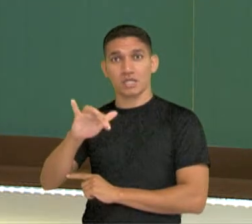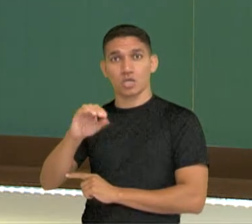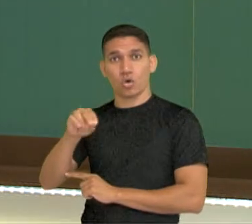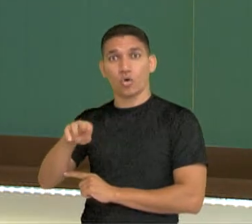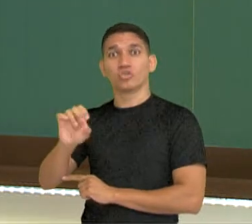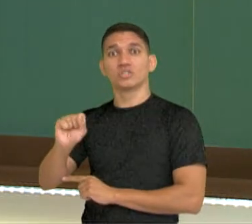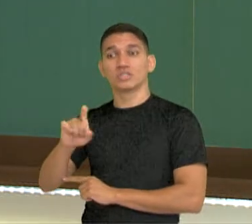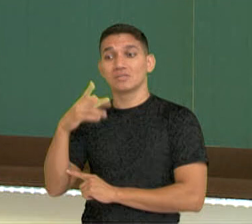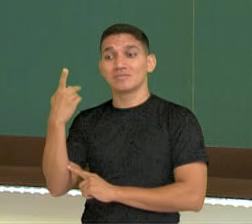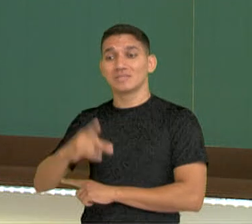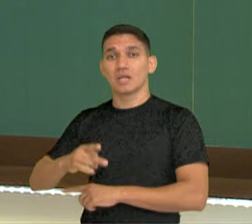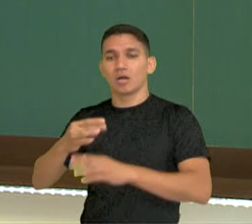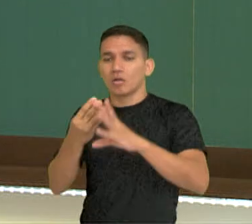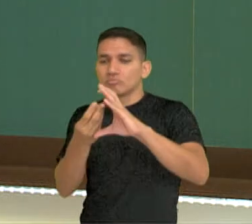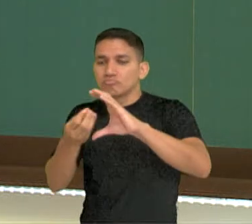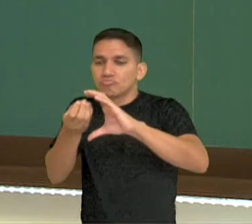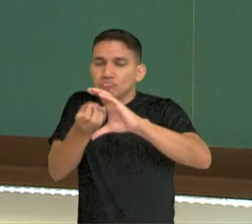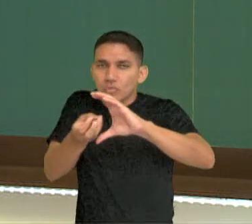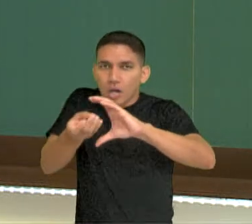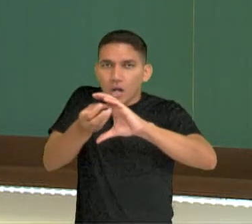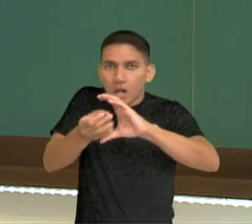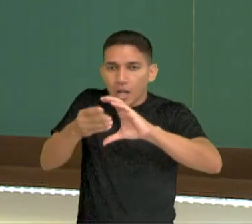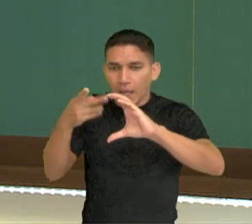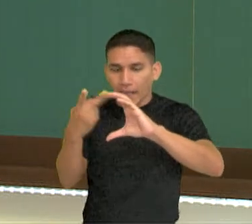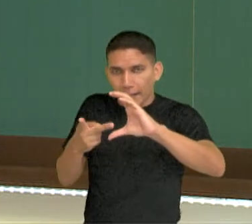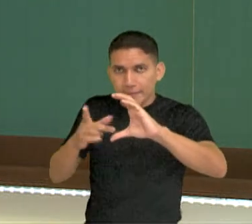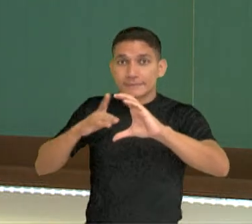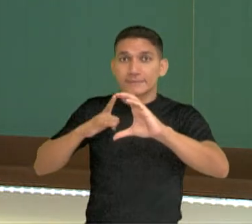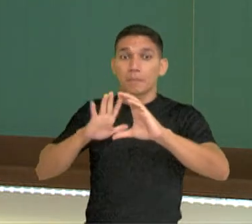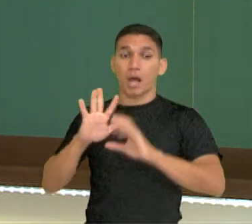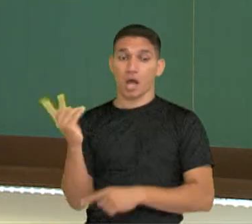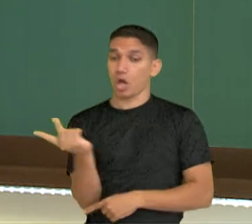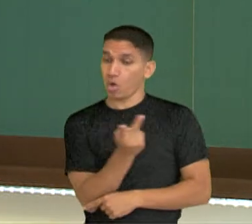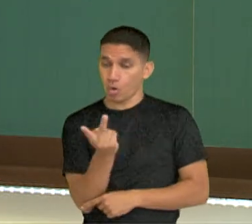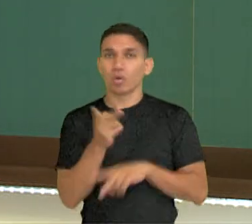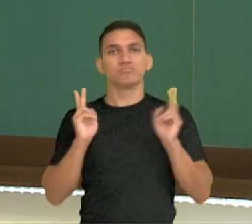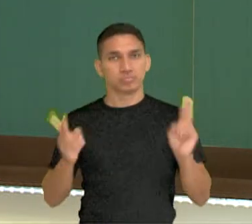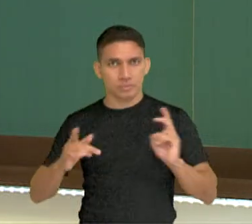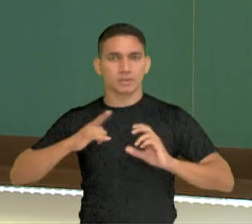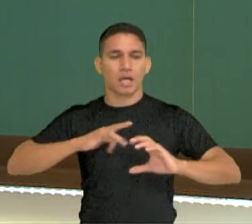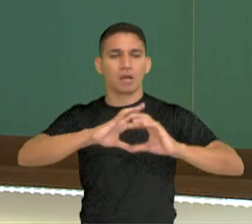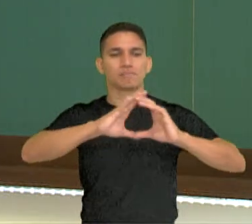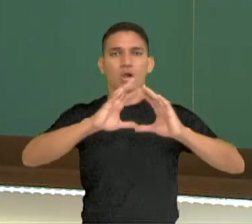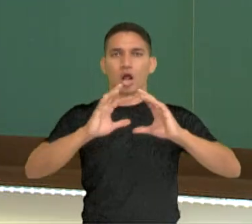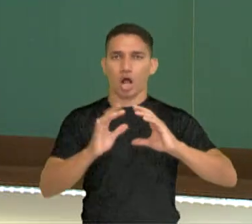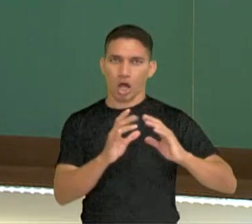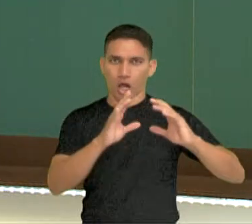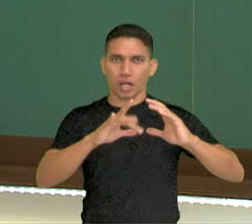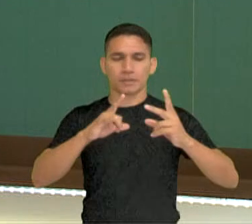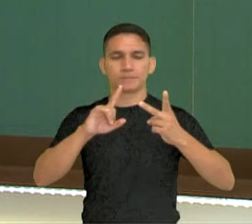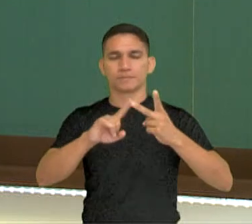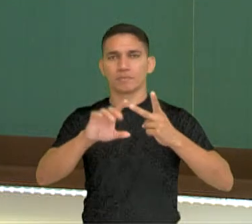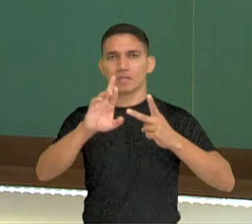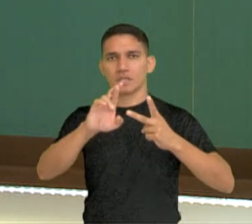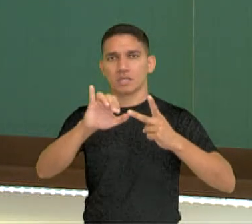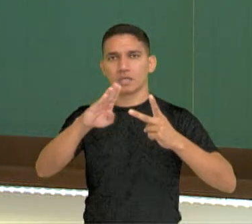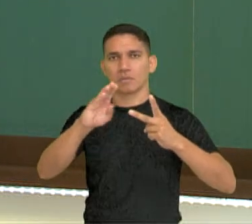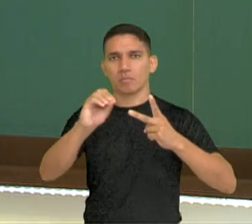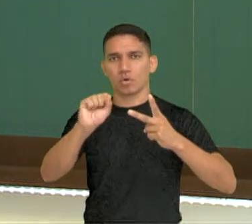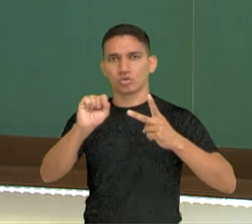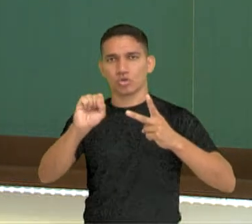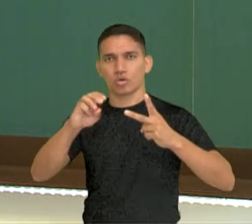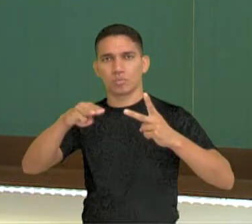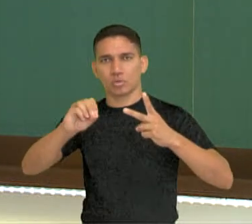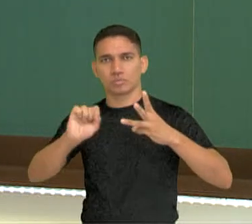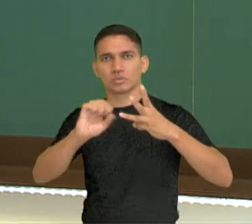no citoplasma. Porém, ambas possuem membrana plasmática, ribossomos, citoplasma